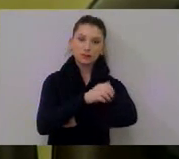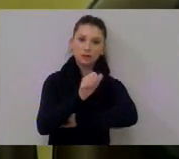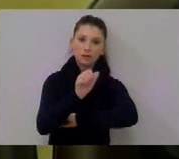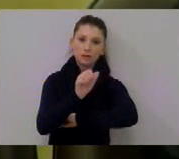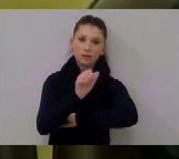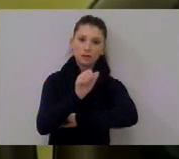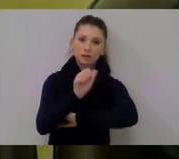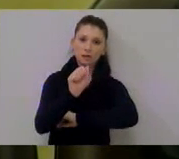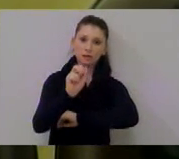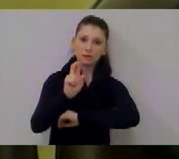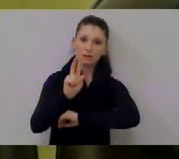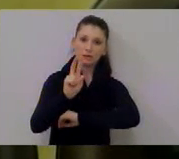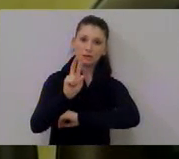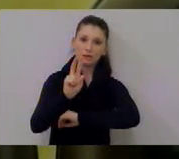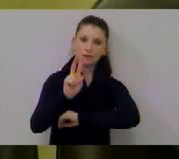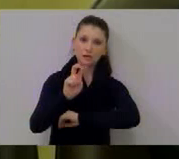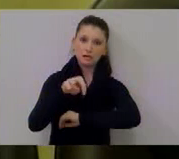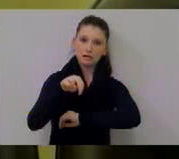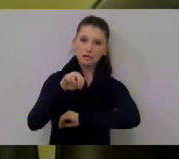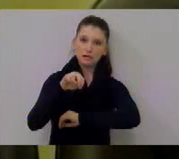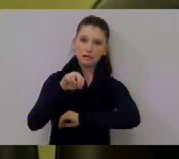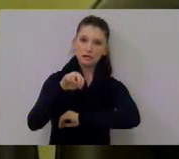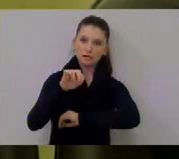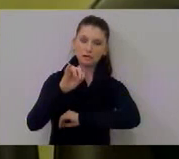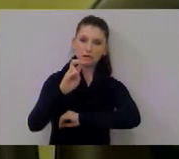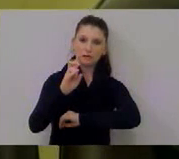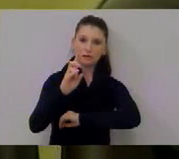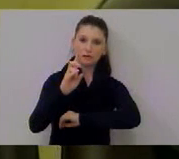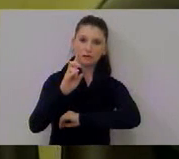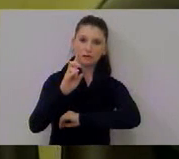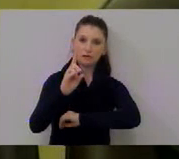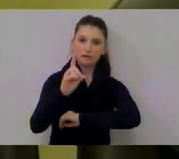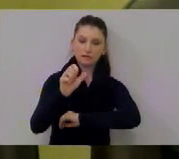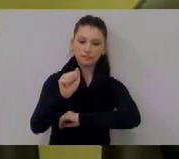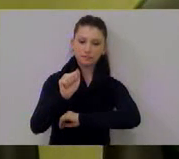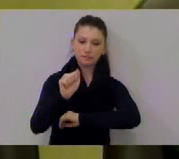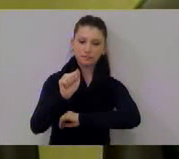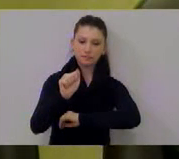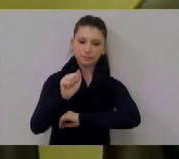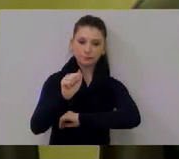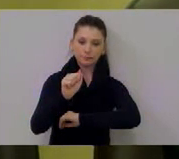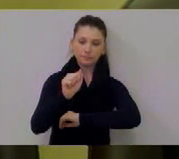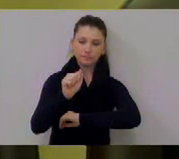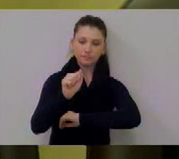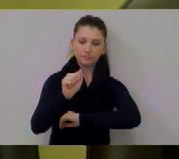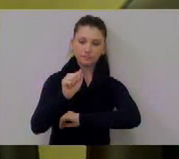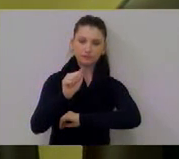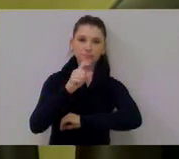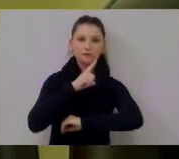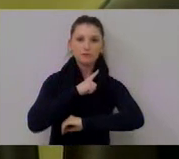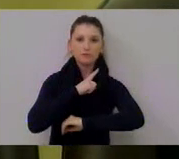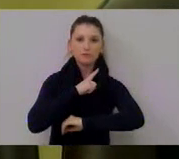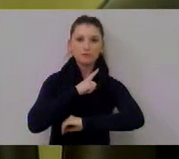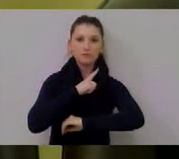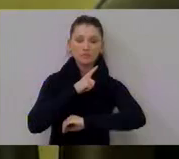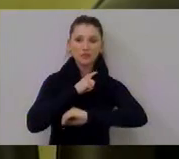Dá para perceber da esquerda ali uma casa bem